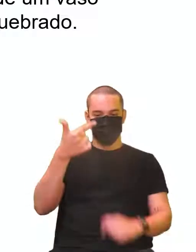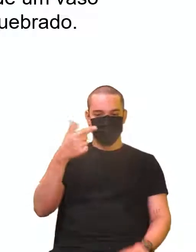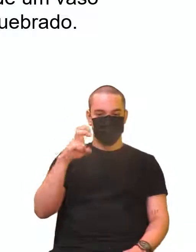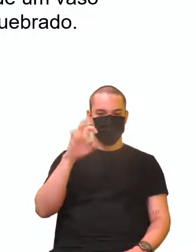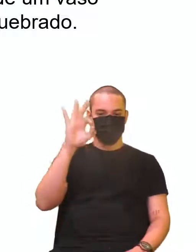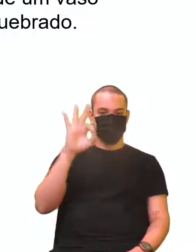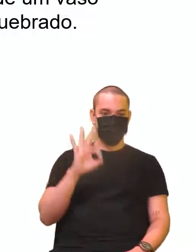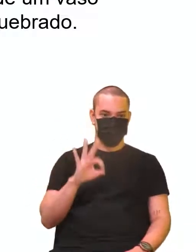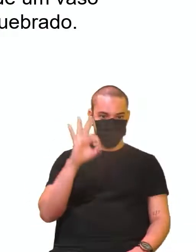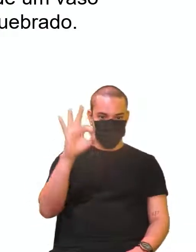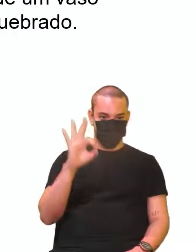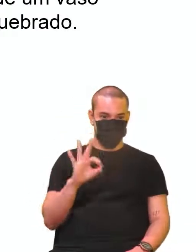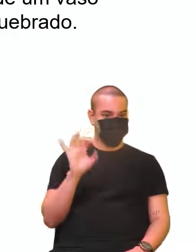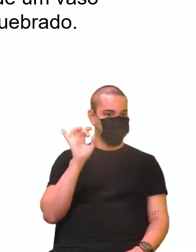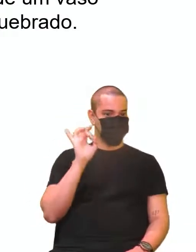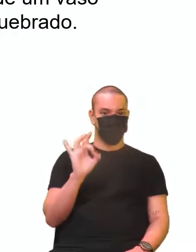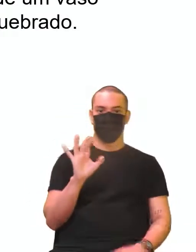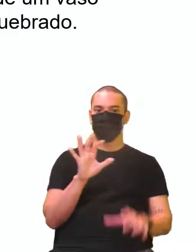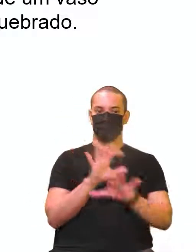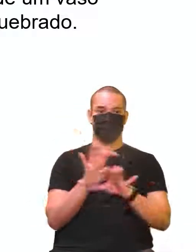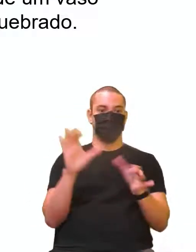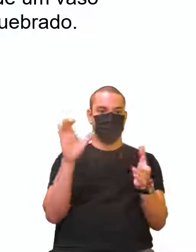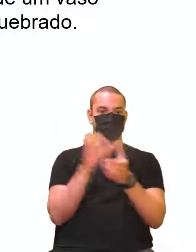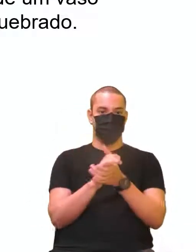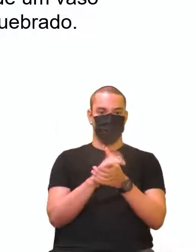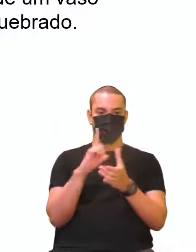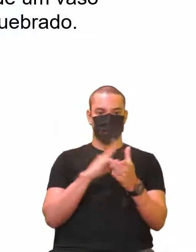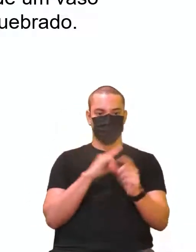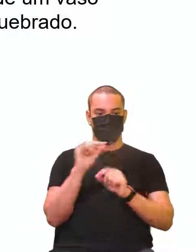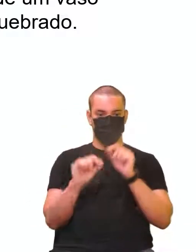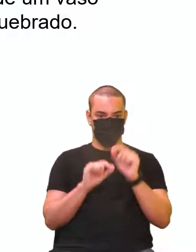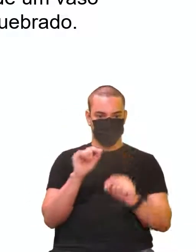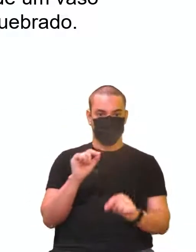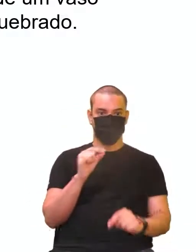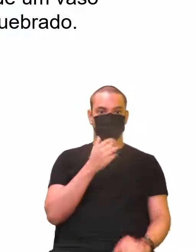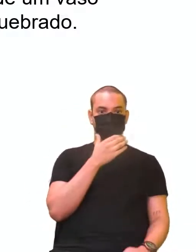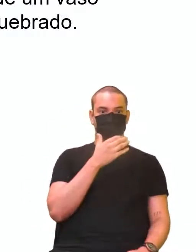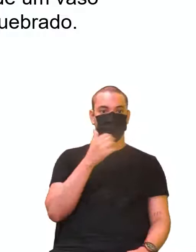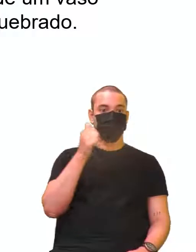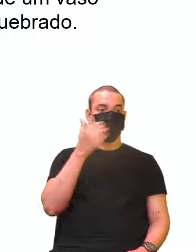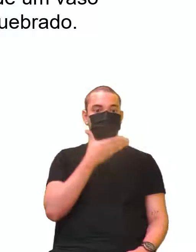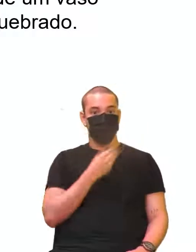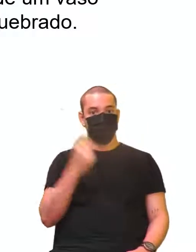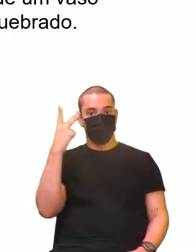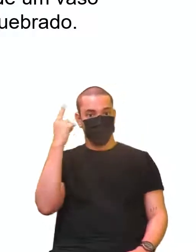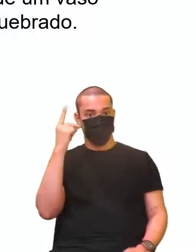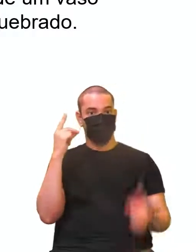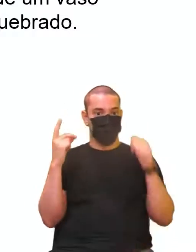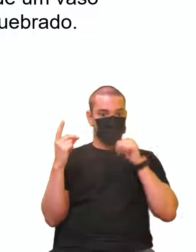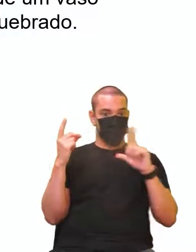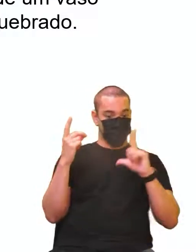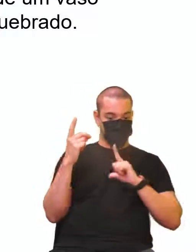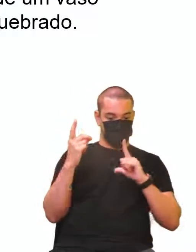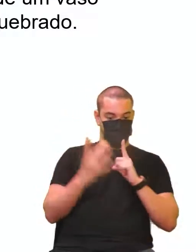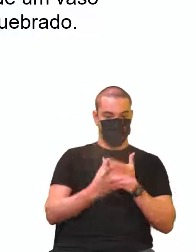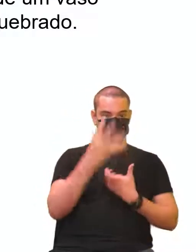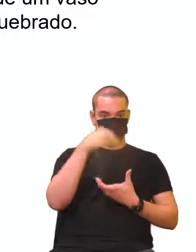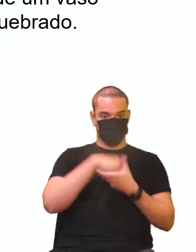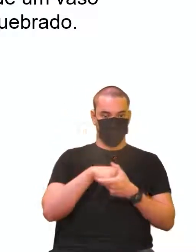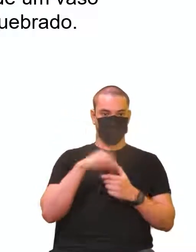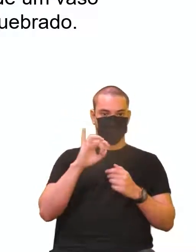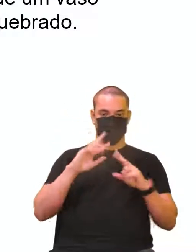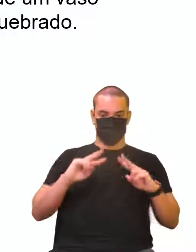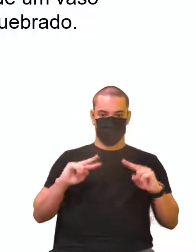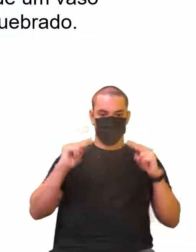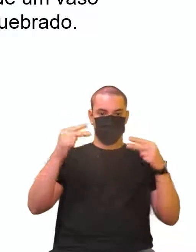25%. Só tem esse casal aqui, ele sendo normal, casado com uma mulher portadora, só passou esse